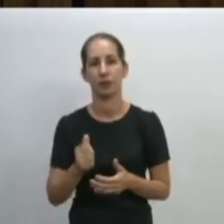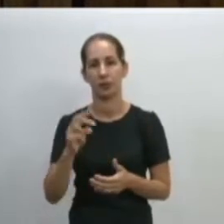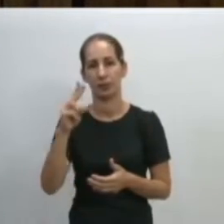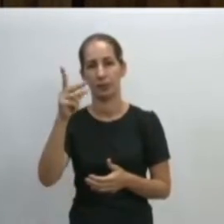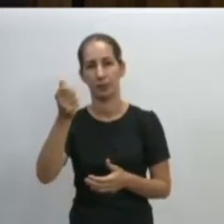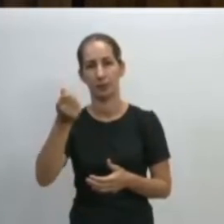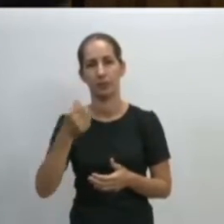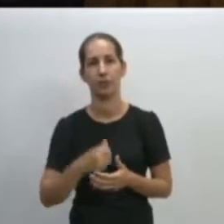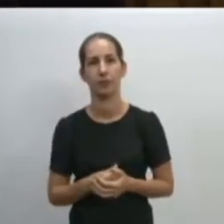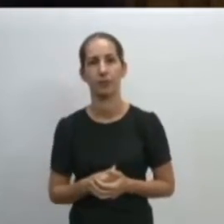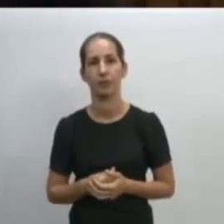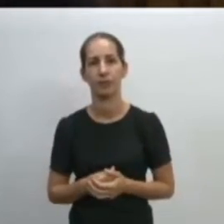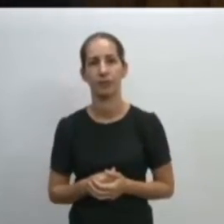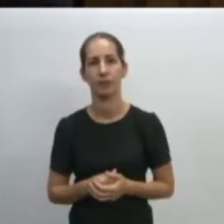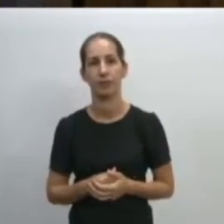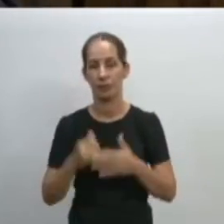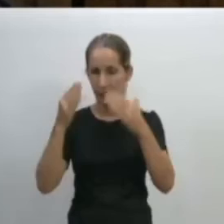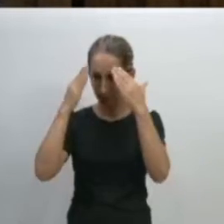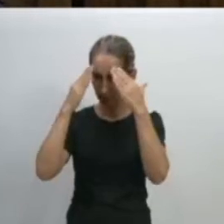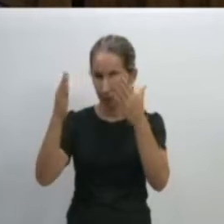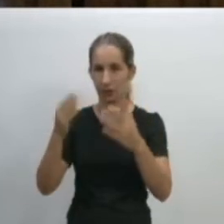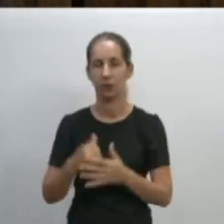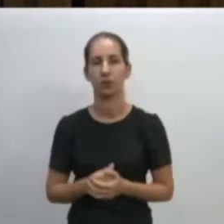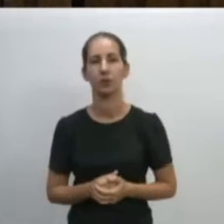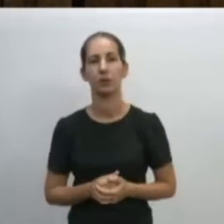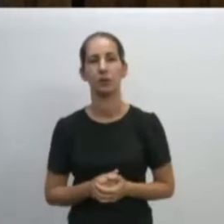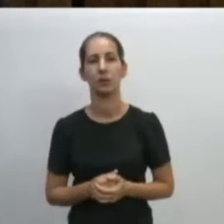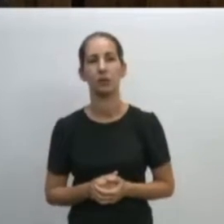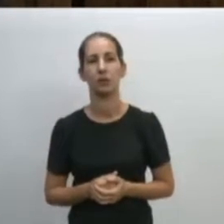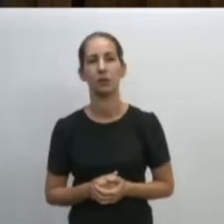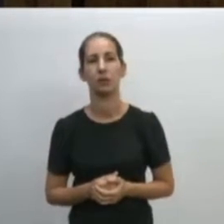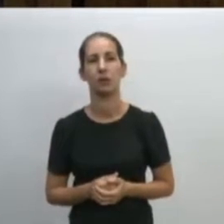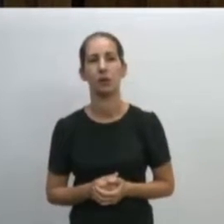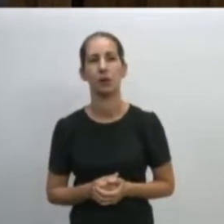Paula. Obrigado. Professor Roberto também,